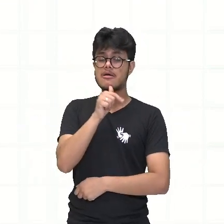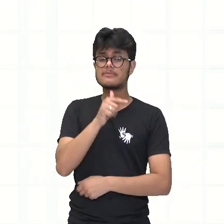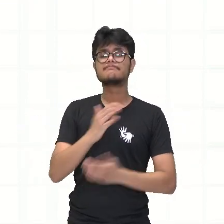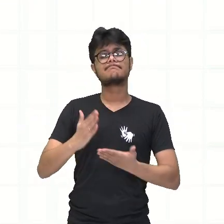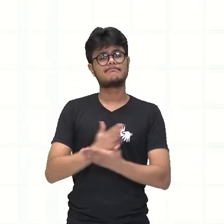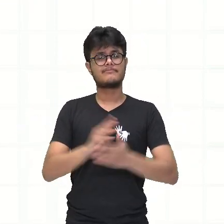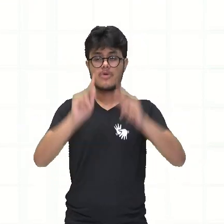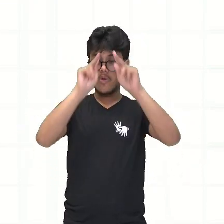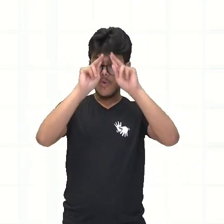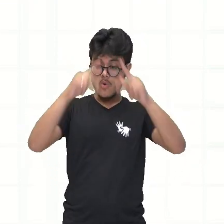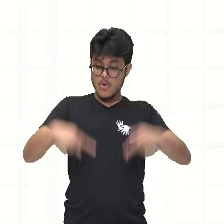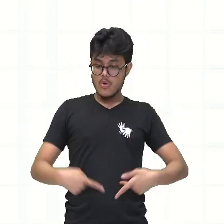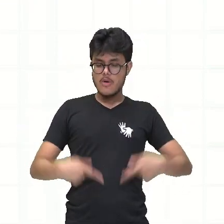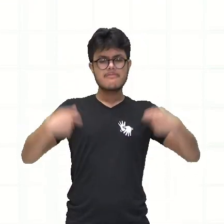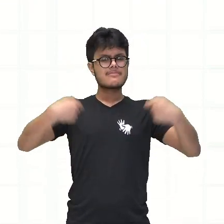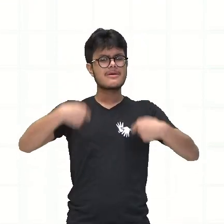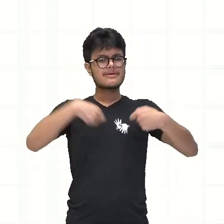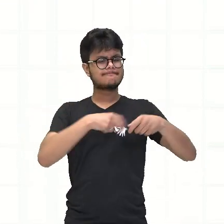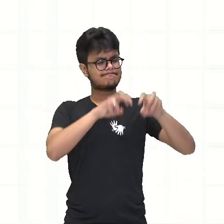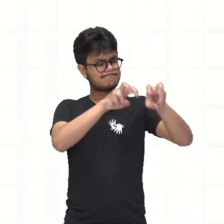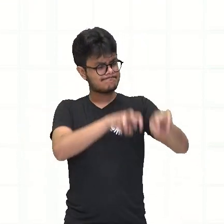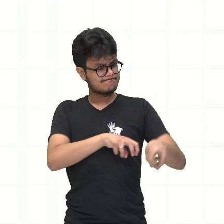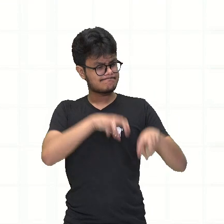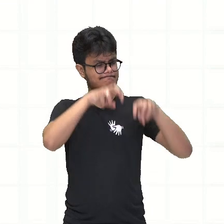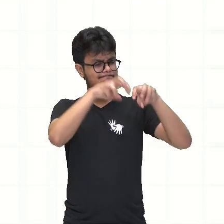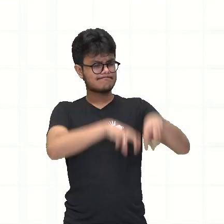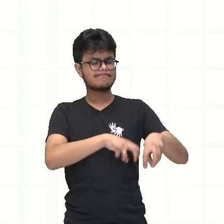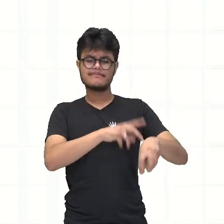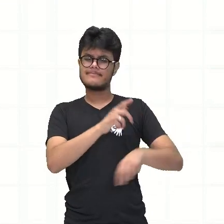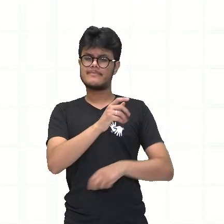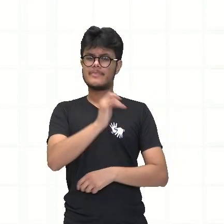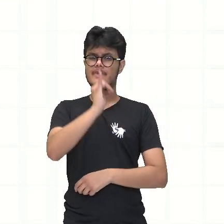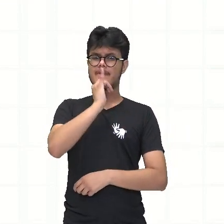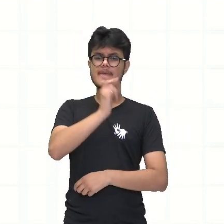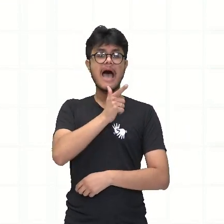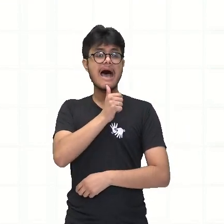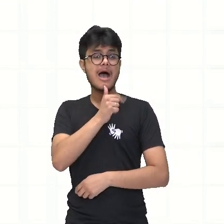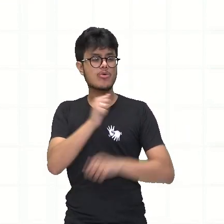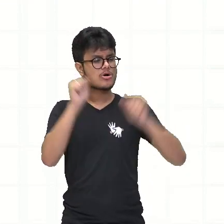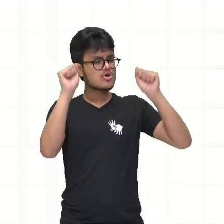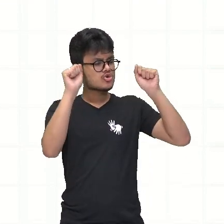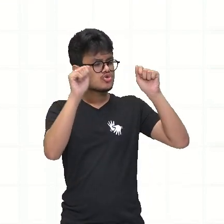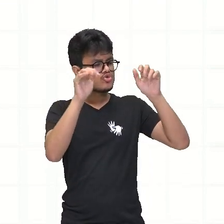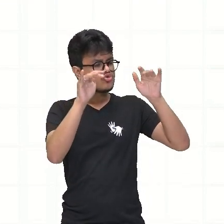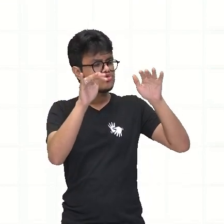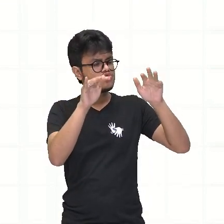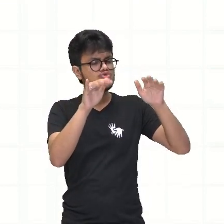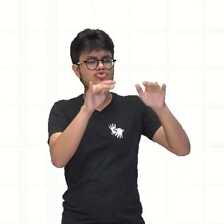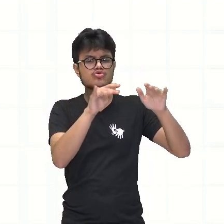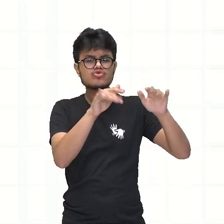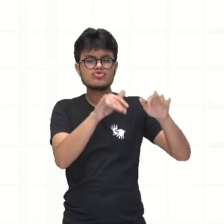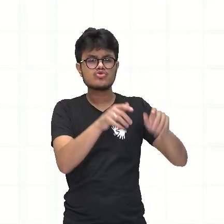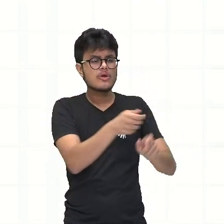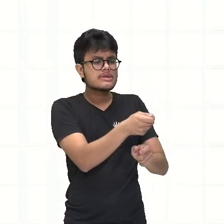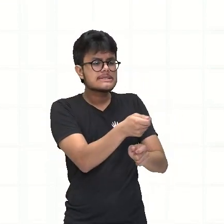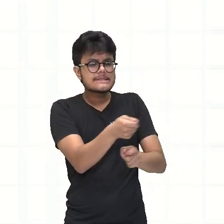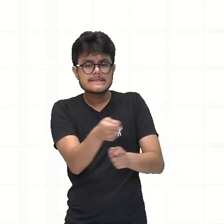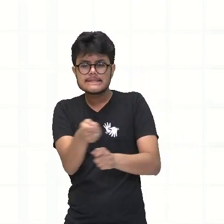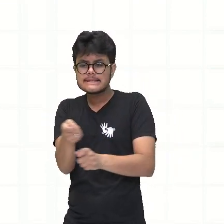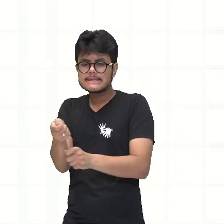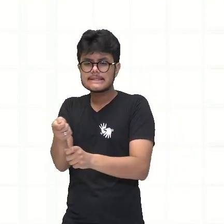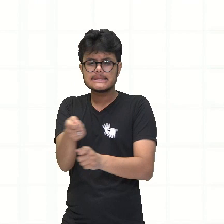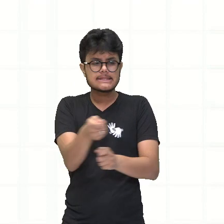para poder regar todas aquelas plantas que são cultivadas, né, da agricultura familiar,